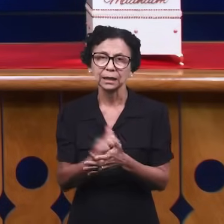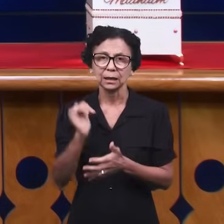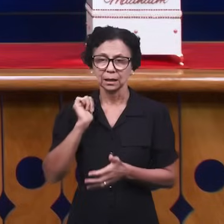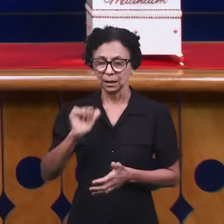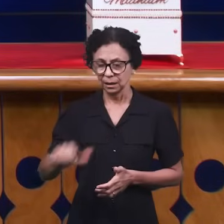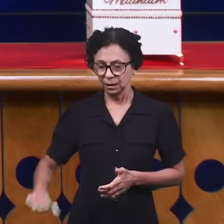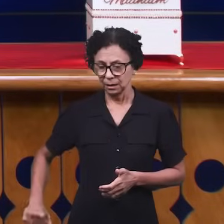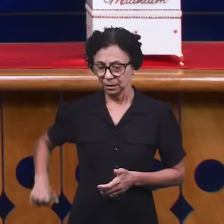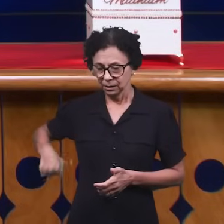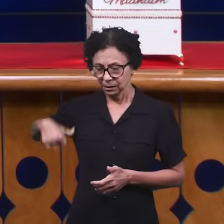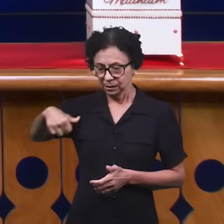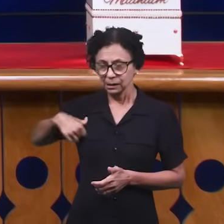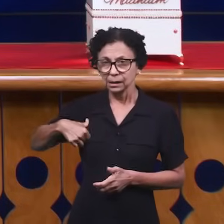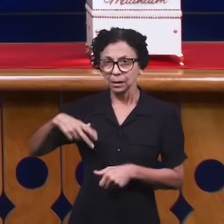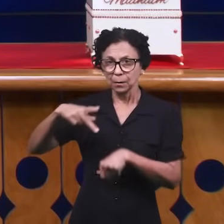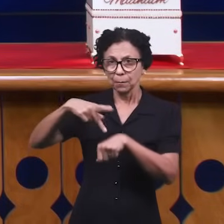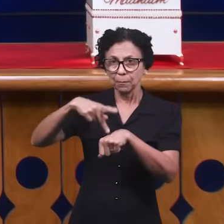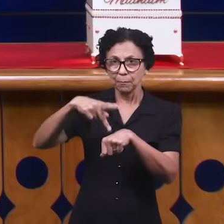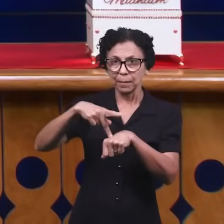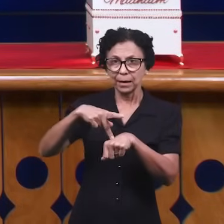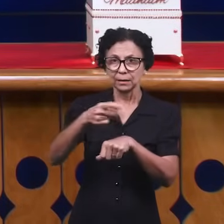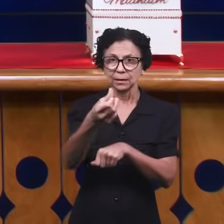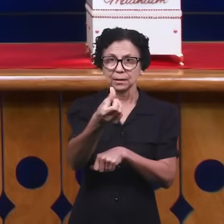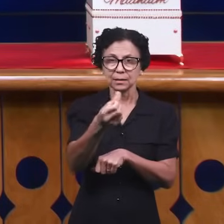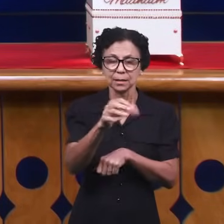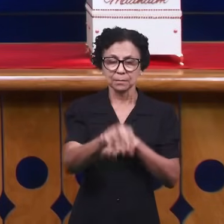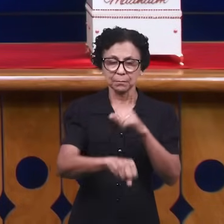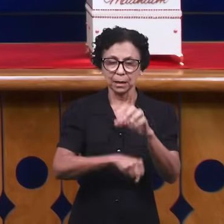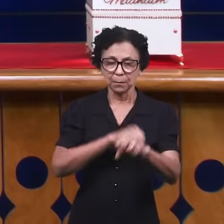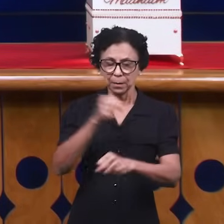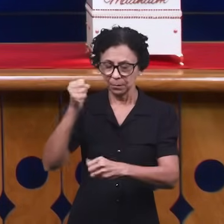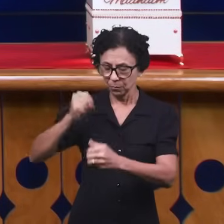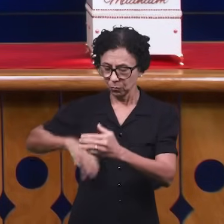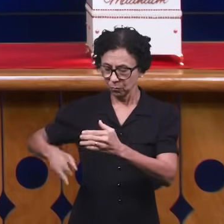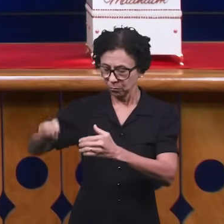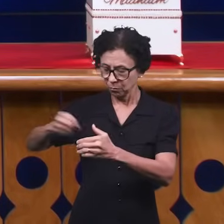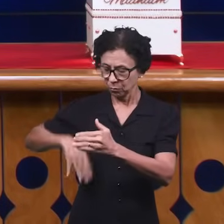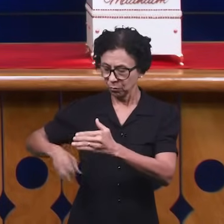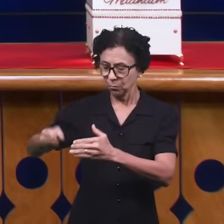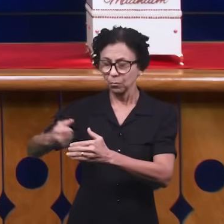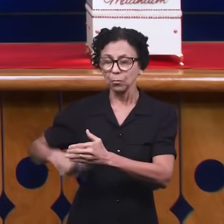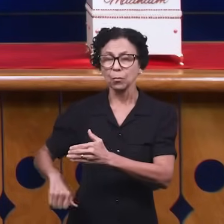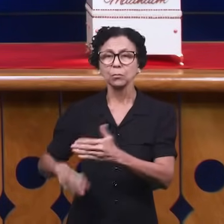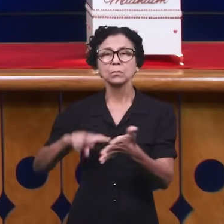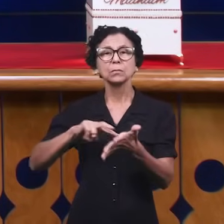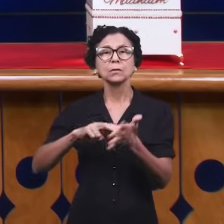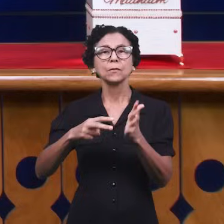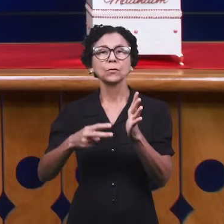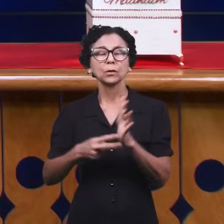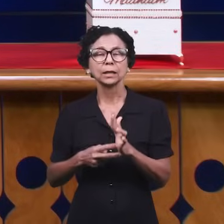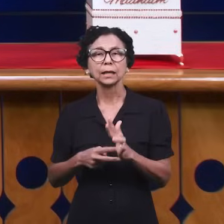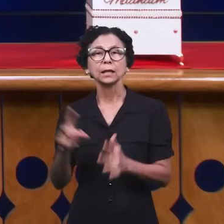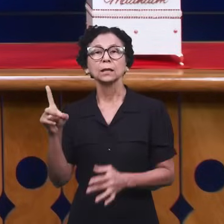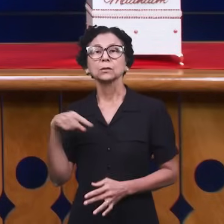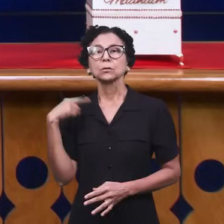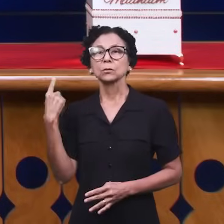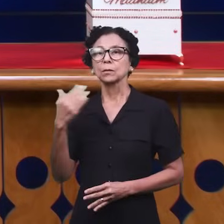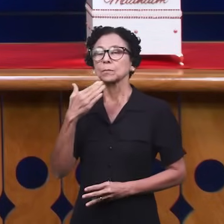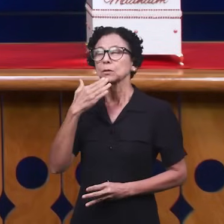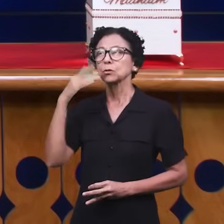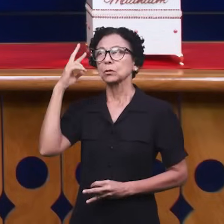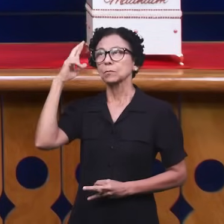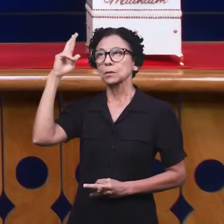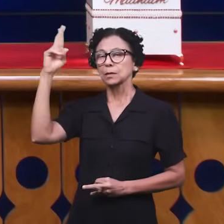Buscamos as orientações, buscamos o poder de Deus, buscamos condições para lutar e